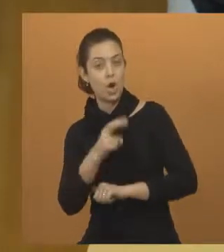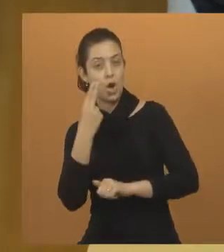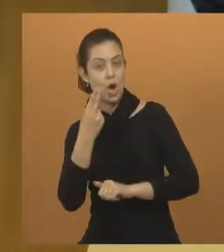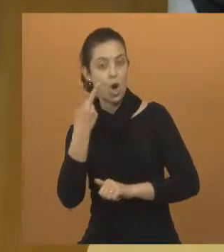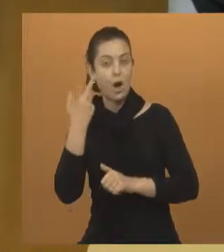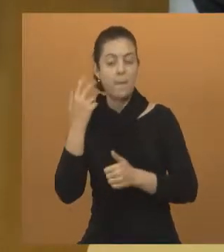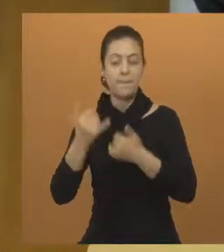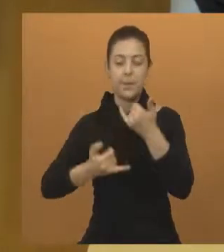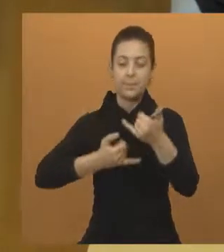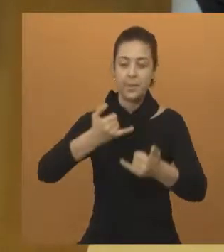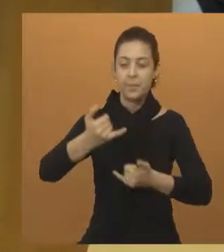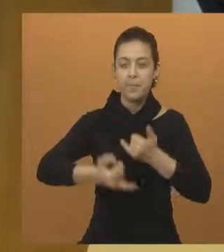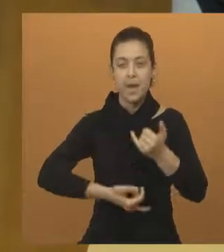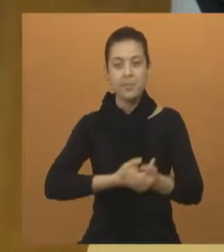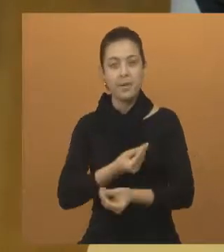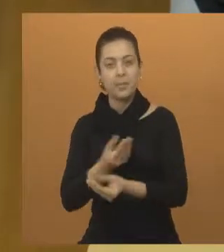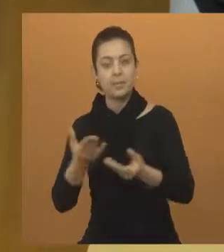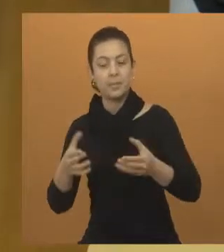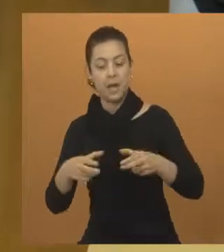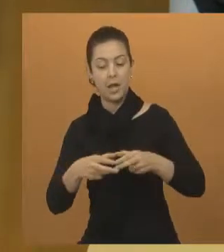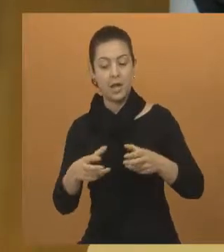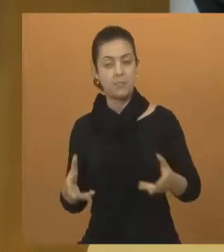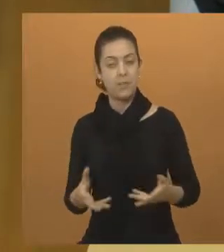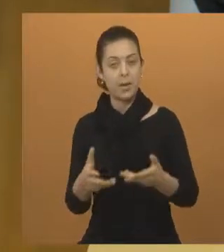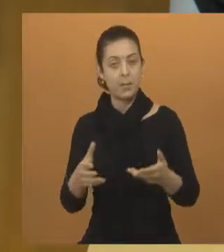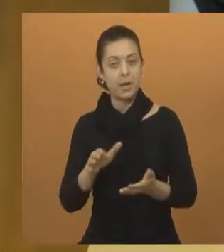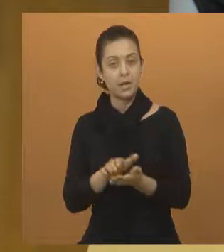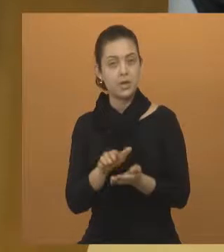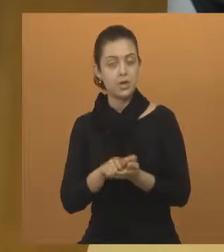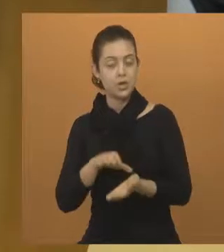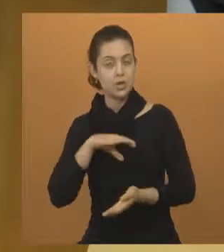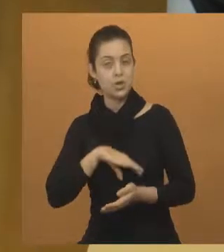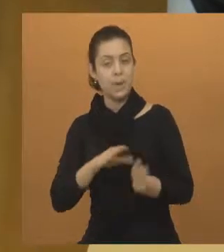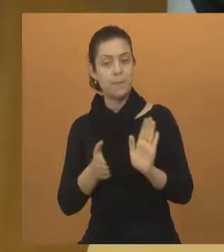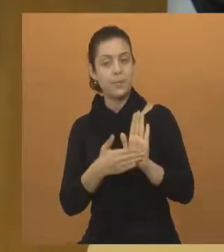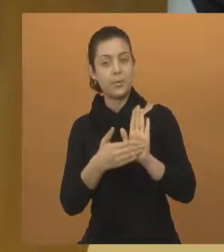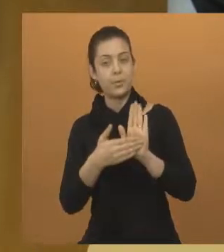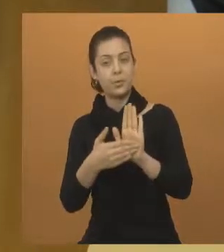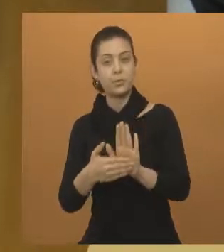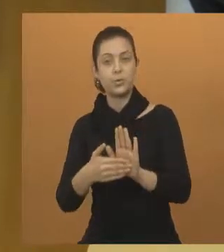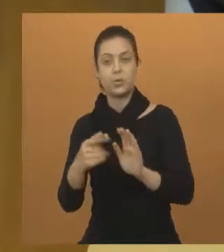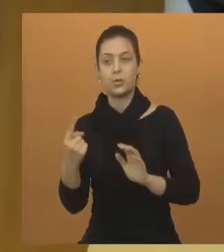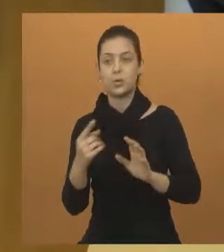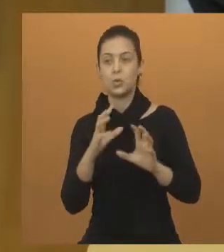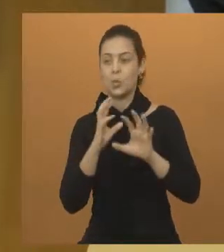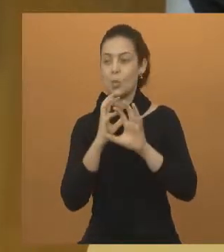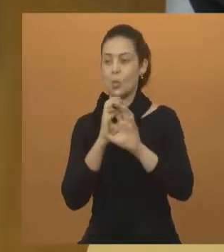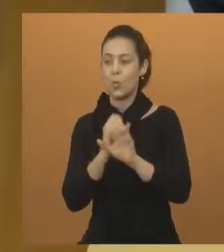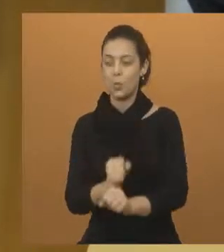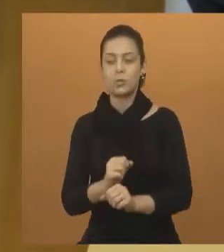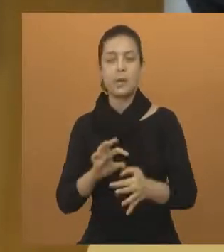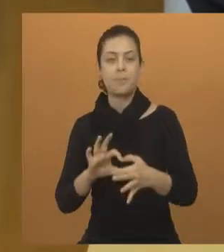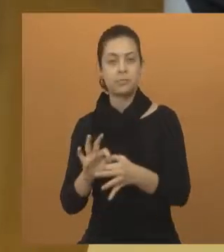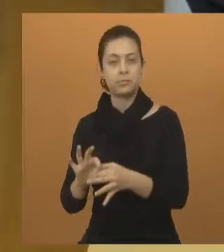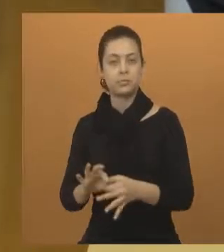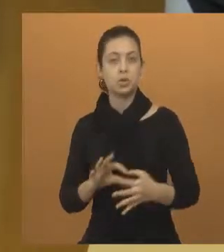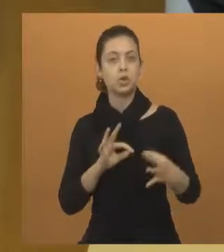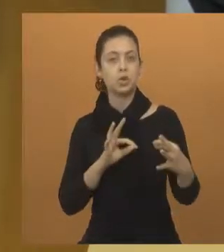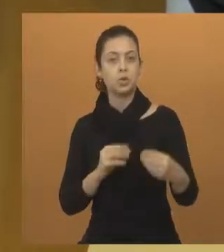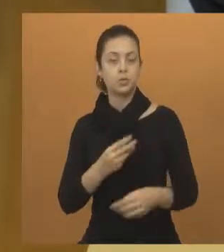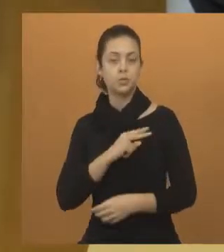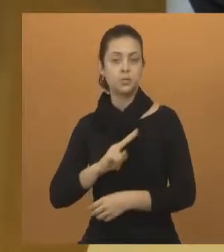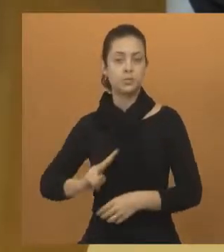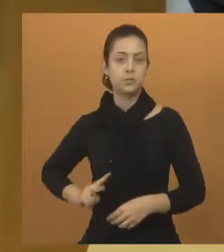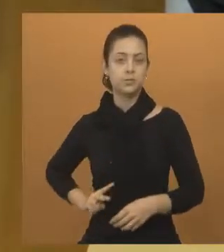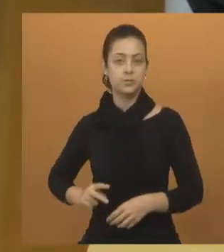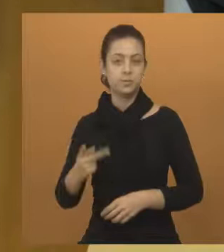teve na iniciativa na Câmara Municipal de Jacareí, sendo proposto de forma unânime pelos excelentíssimos senhores